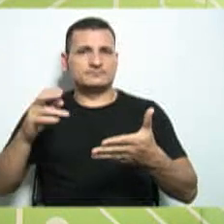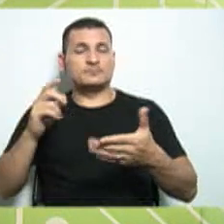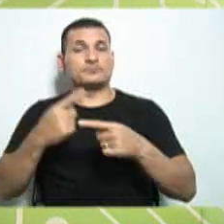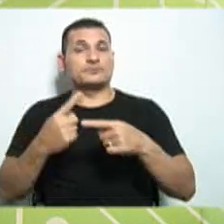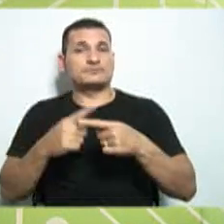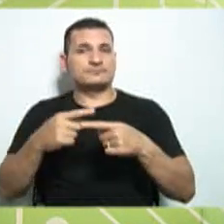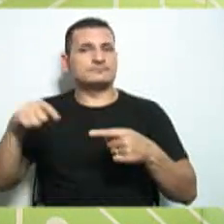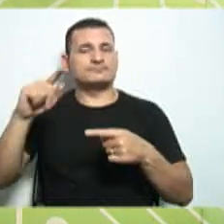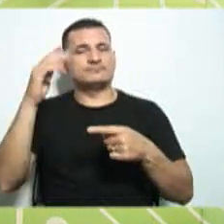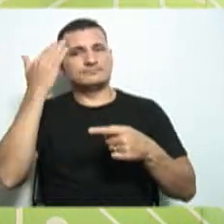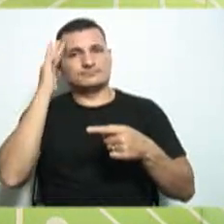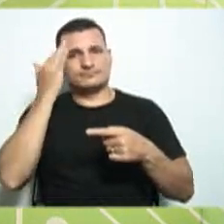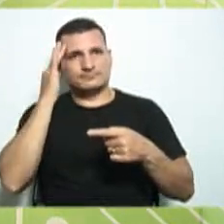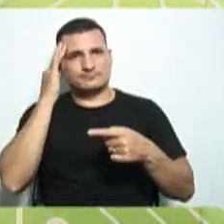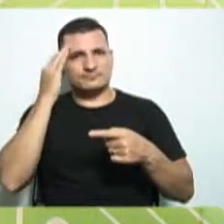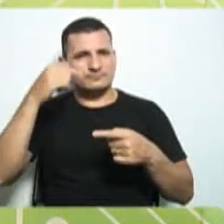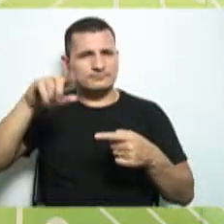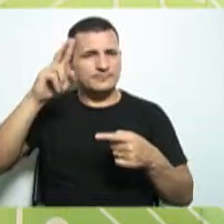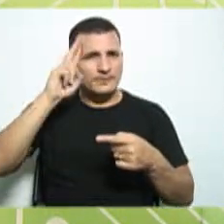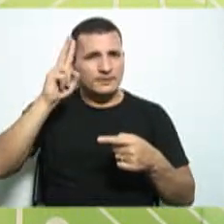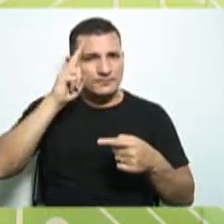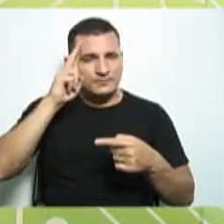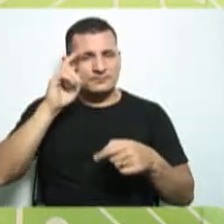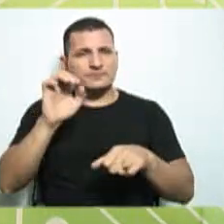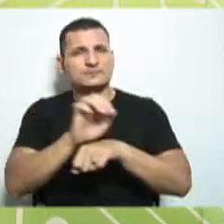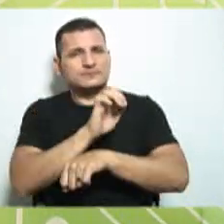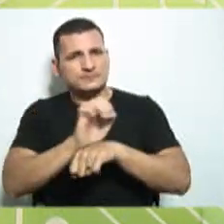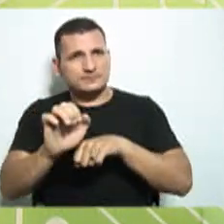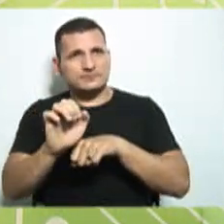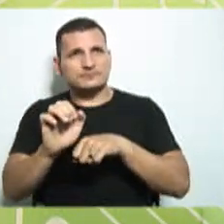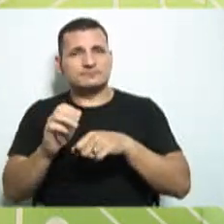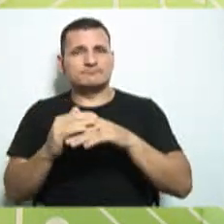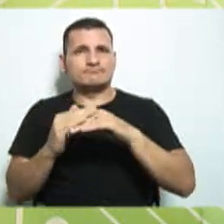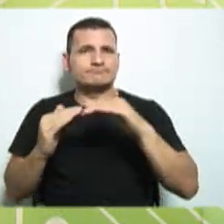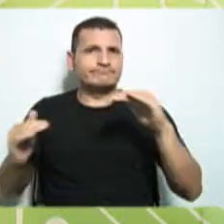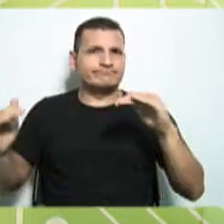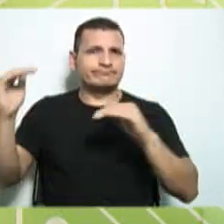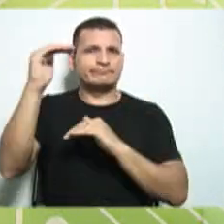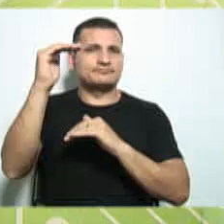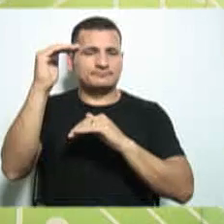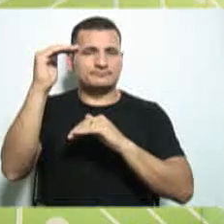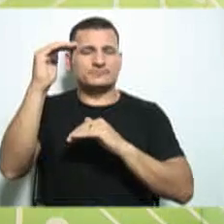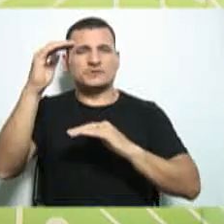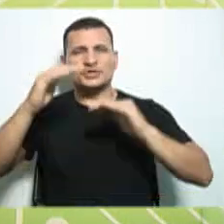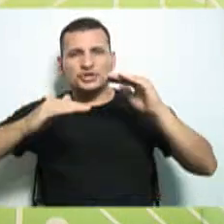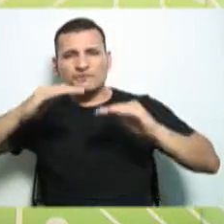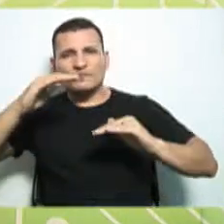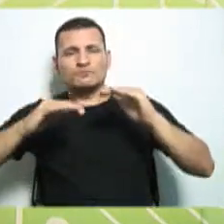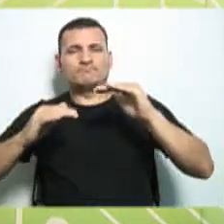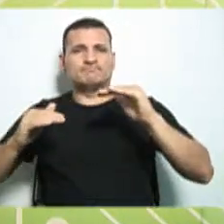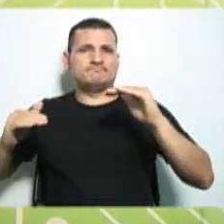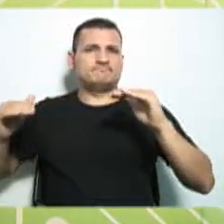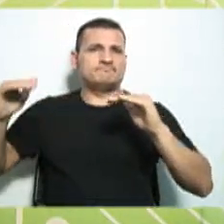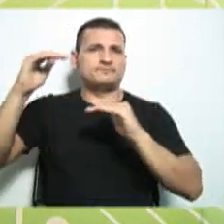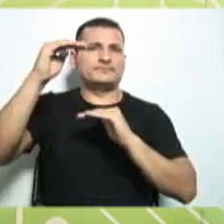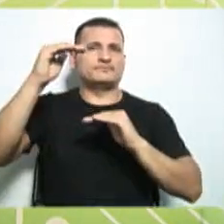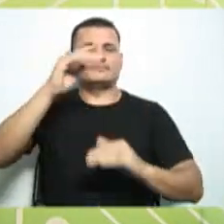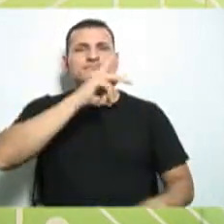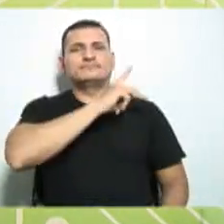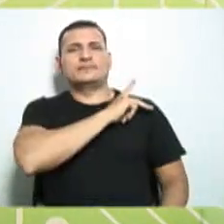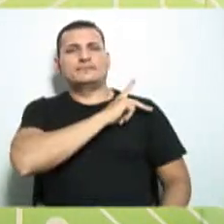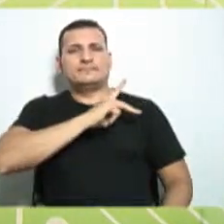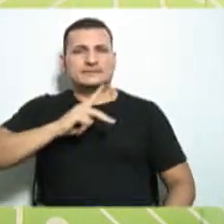entenderam, né? Lembra que o estratégico está lá no topo, né, da organização, aquele nível hierárquico onde está o presidente